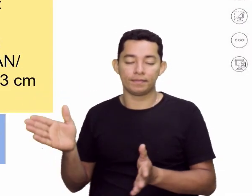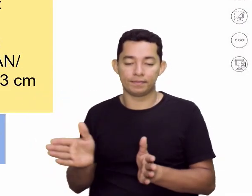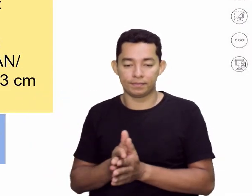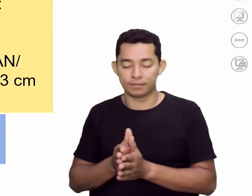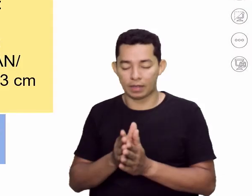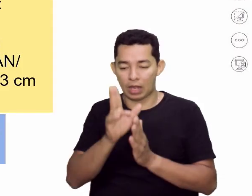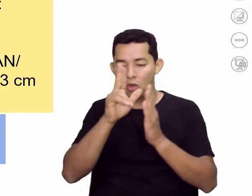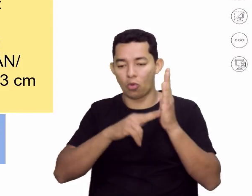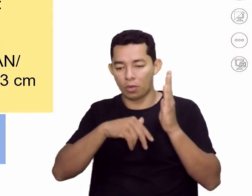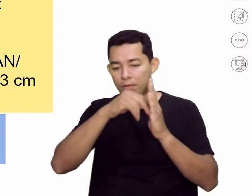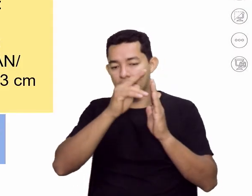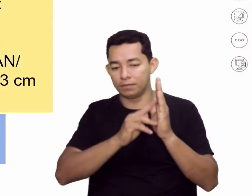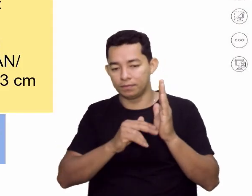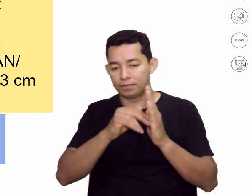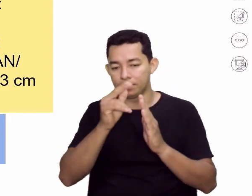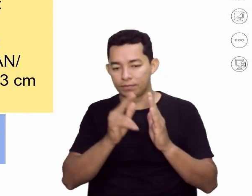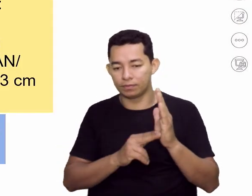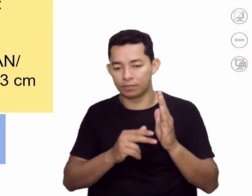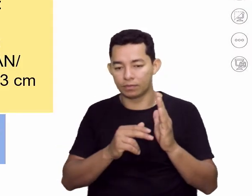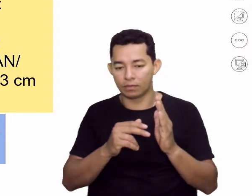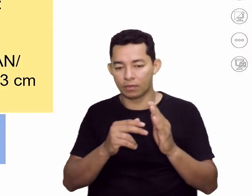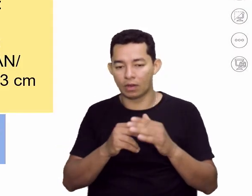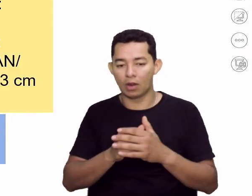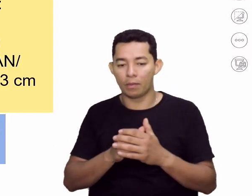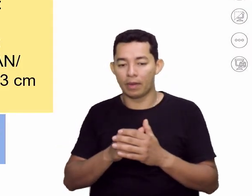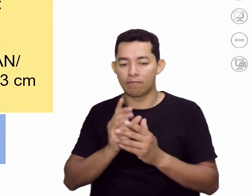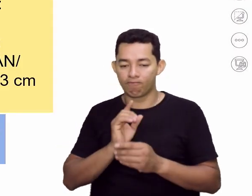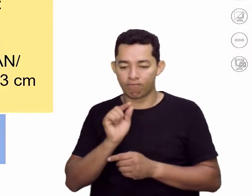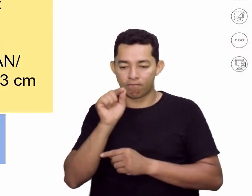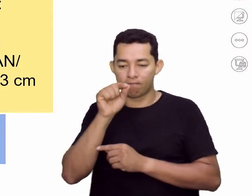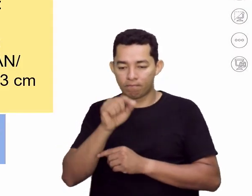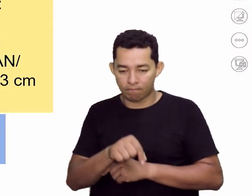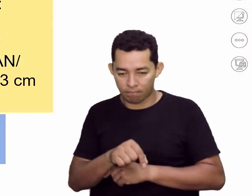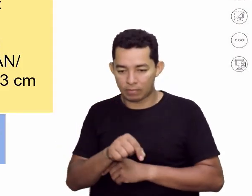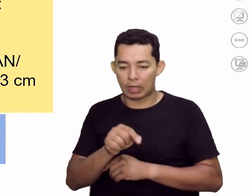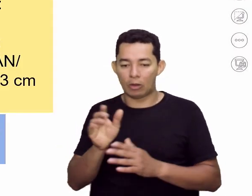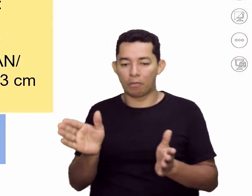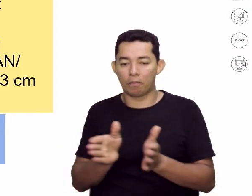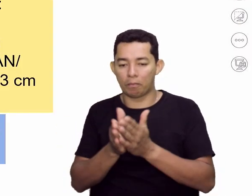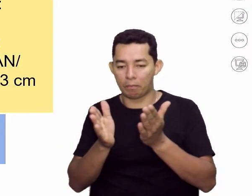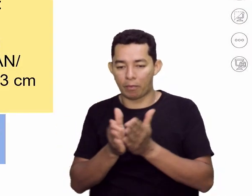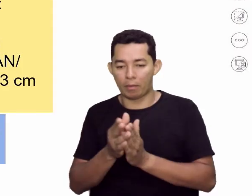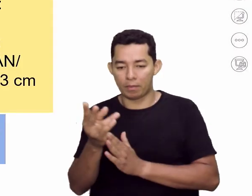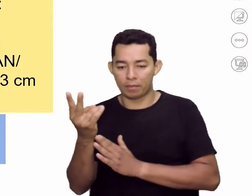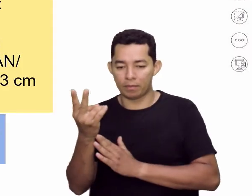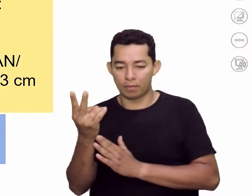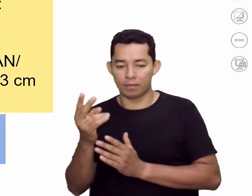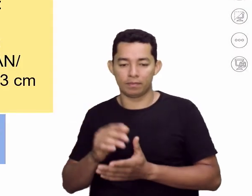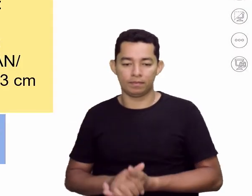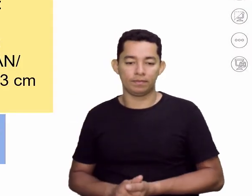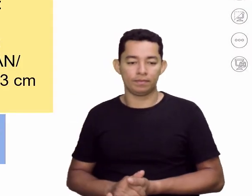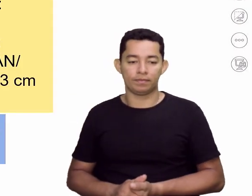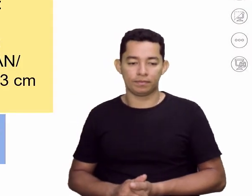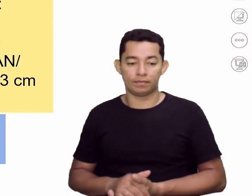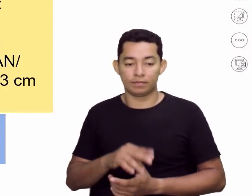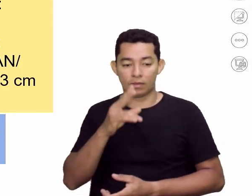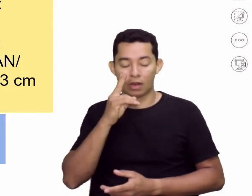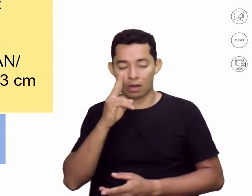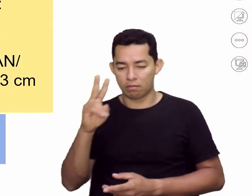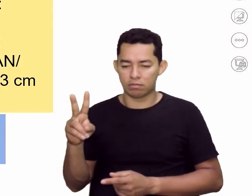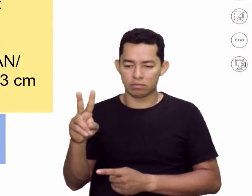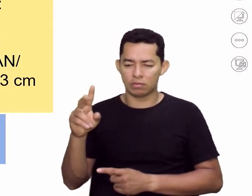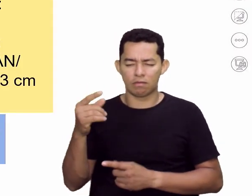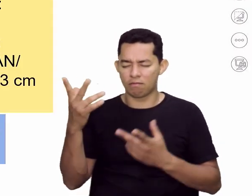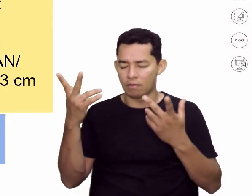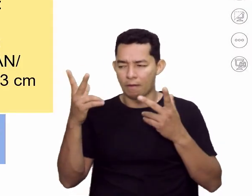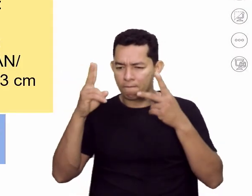Olha a simplicidade aí. Mas olha que as figuras não têm a visão, né, naturalista. Não é uma